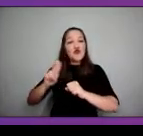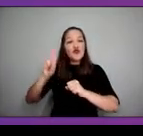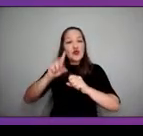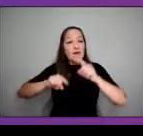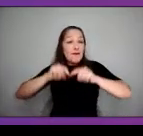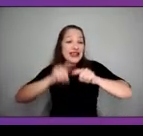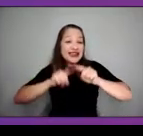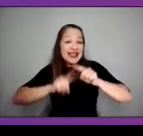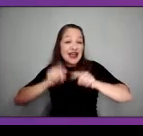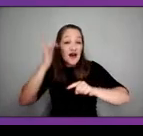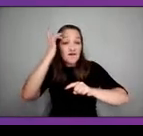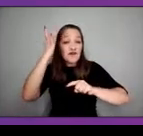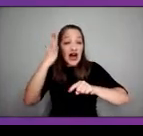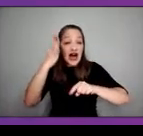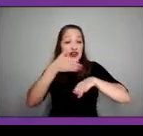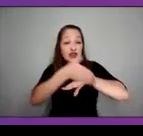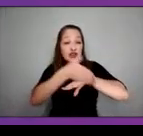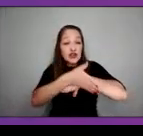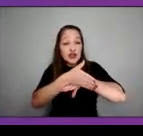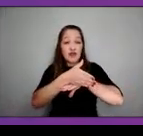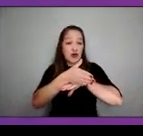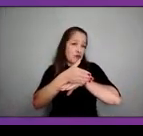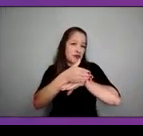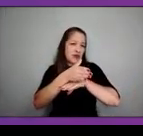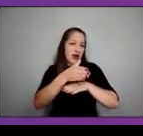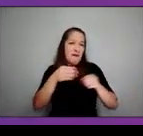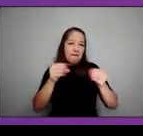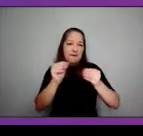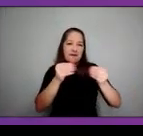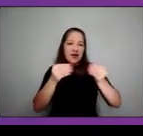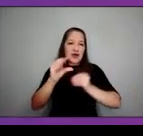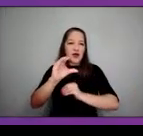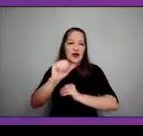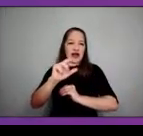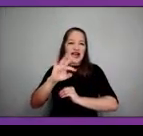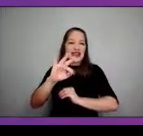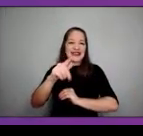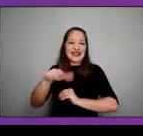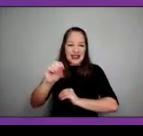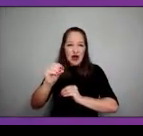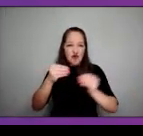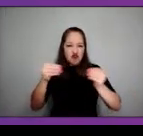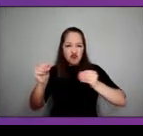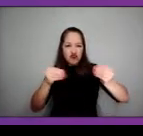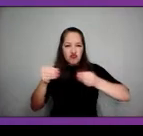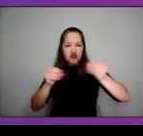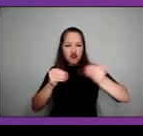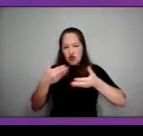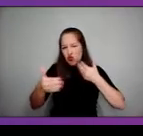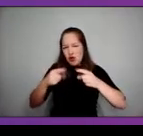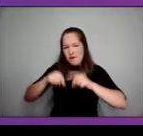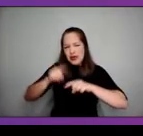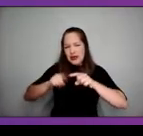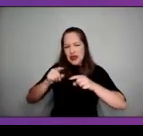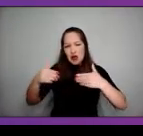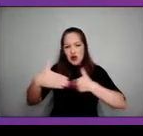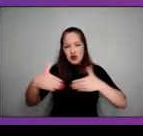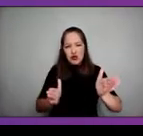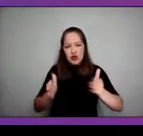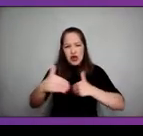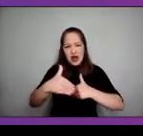acessível que são folha de papel cartão qualquer outro material e depois de desdobrar-se em isso utilizando caixa de papelão de maior tamanho